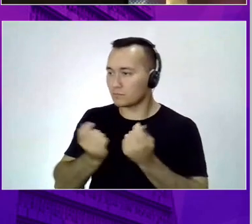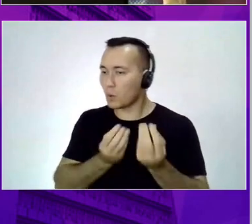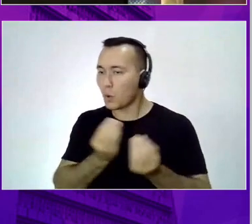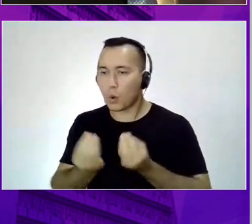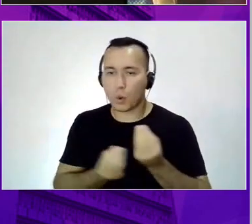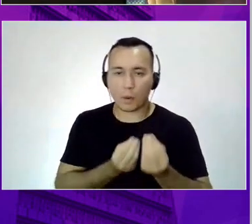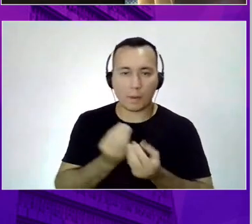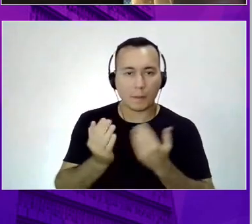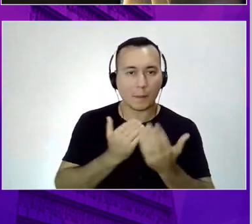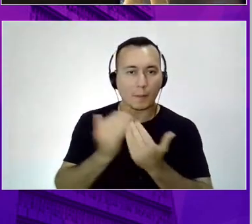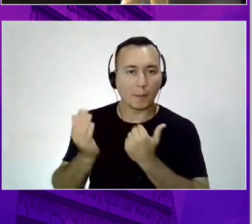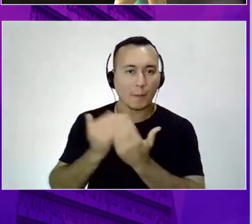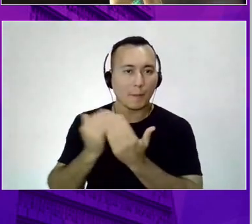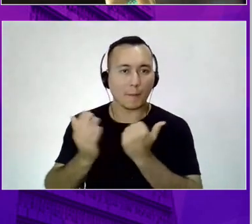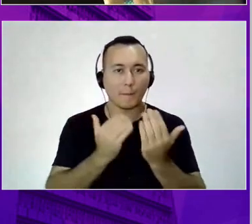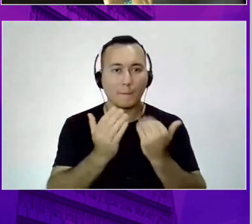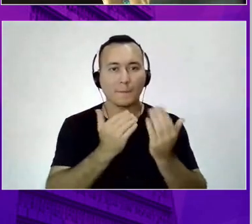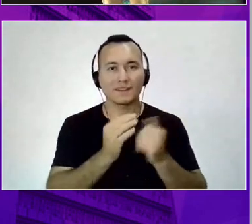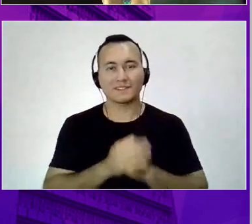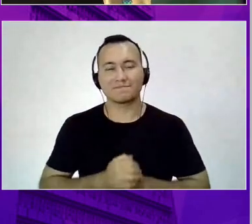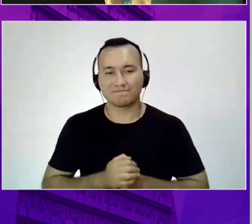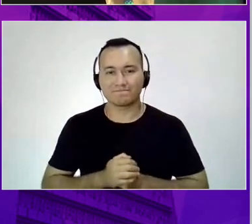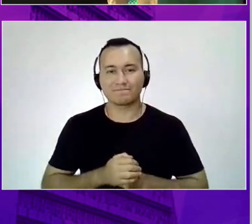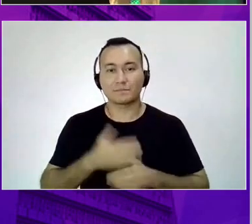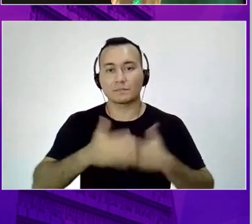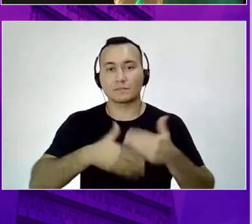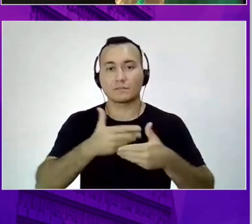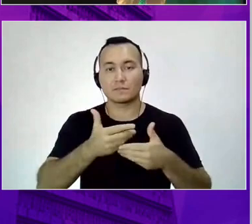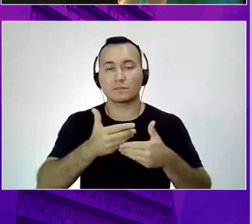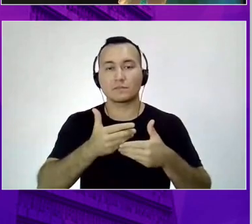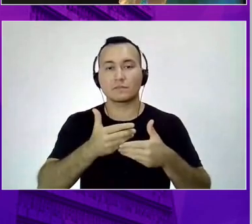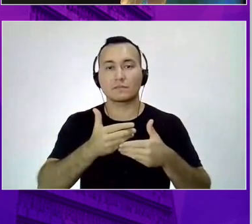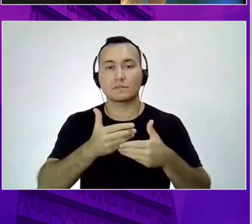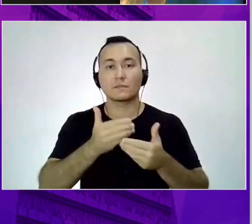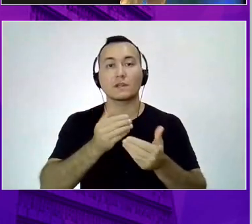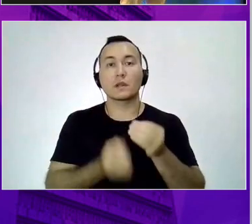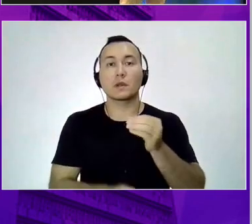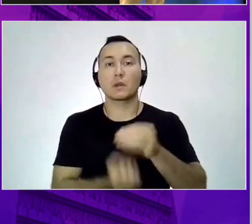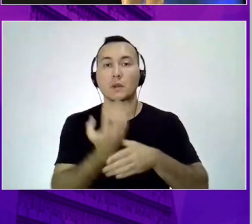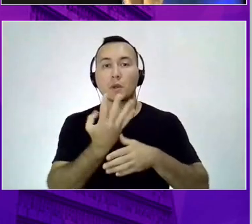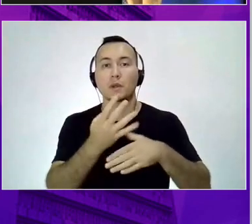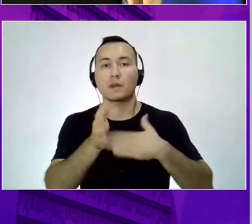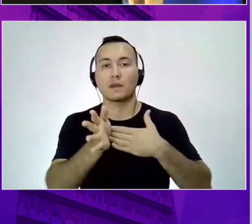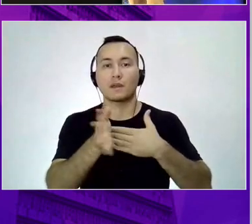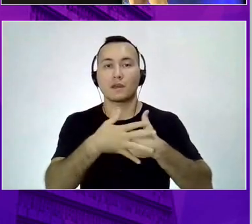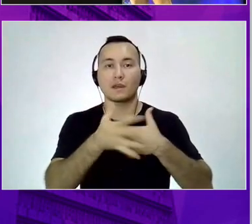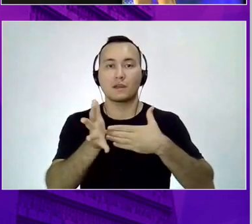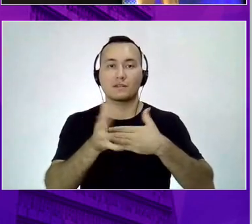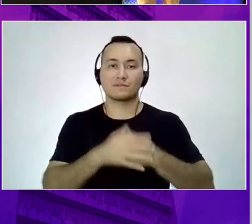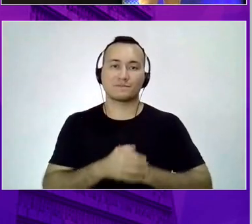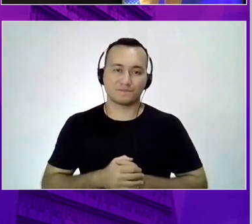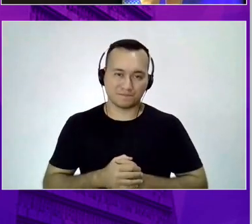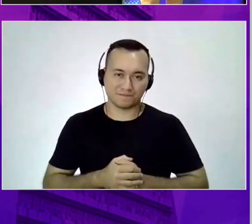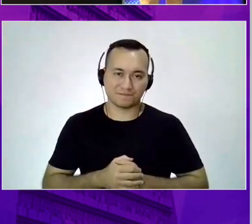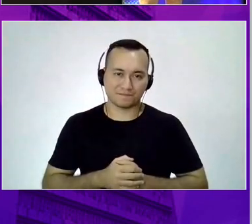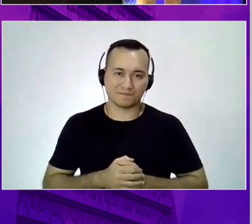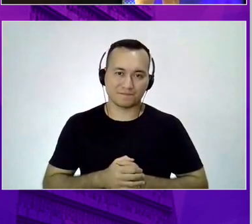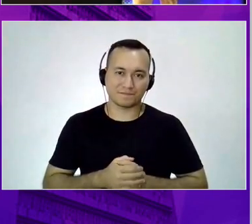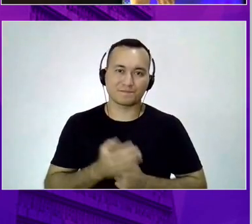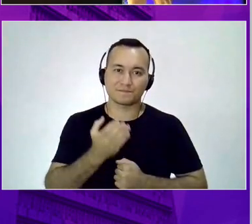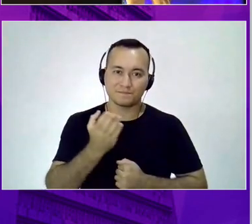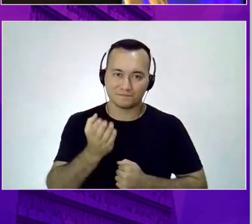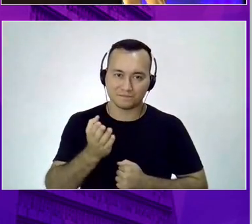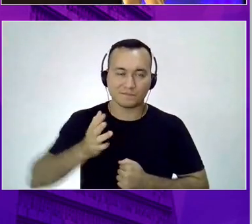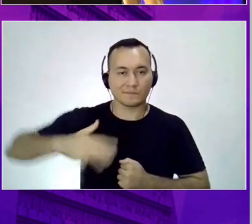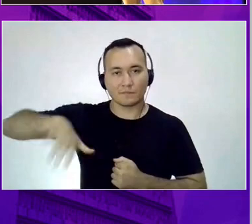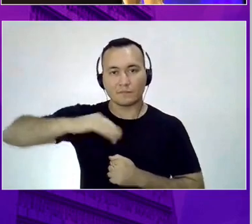pegou então e criou um framework. Então a gente já tinha um framework de discovery, que é feito até hoje por pessoas de